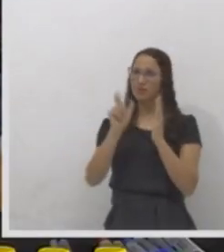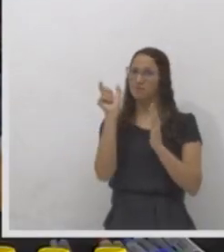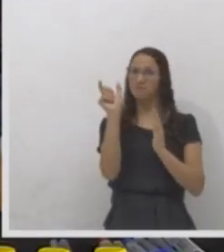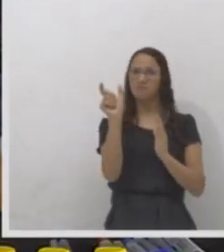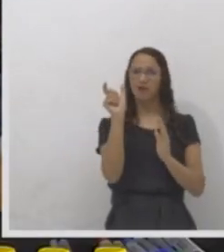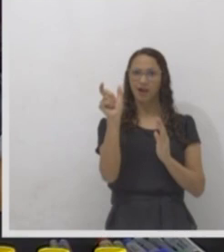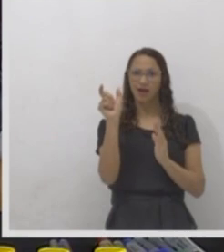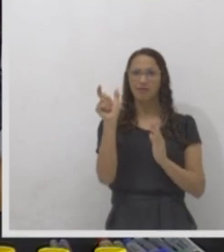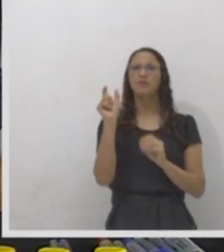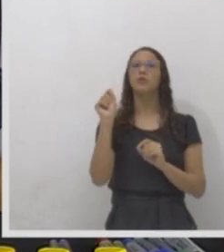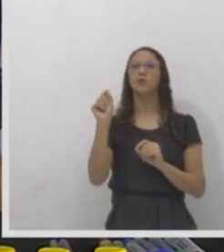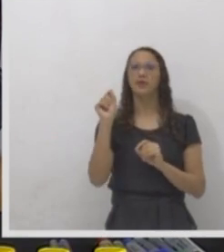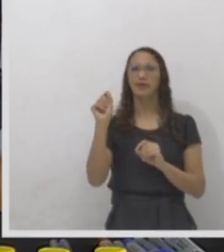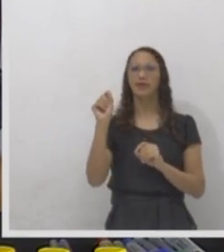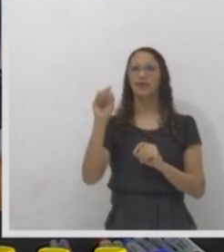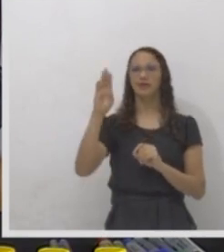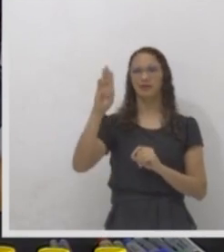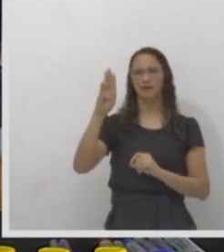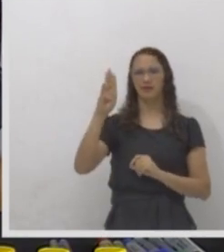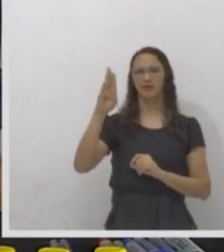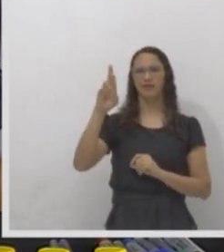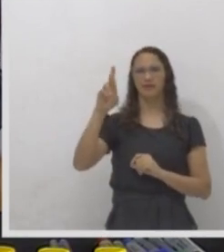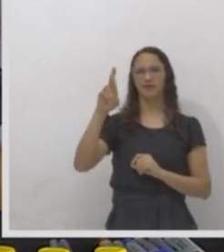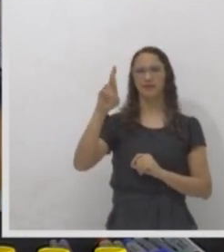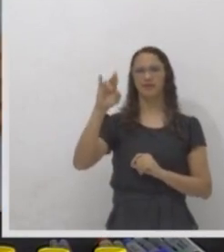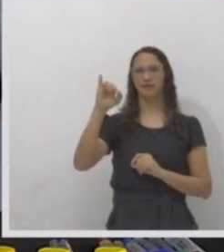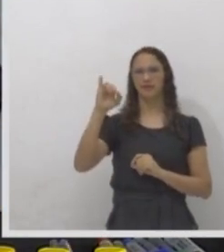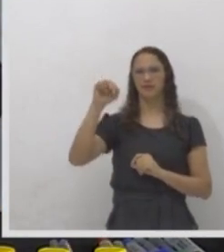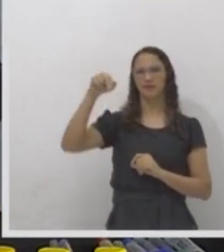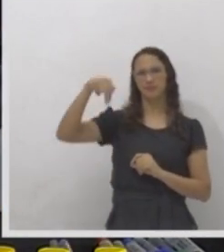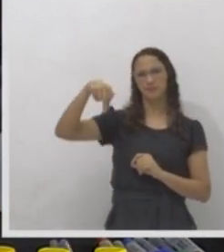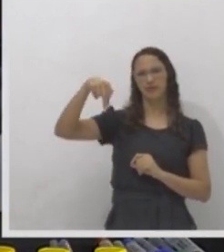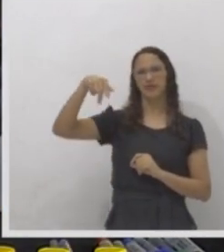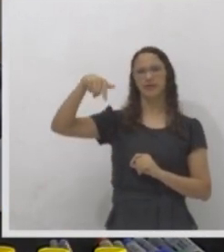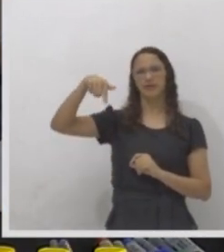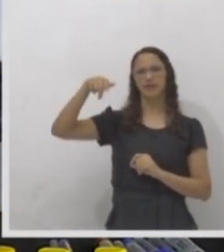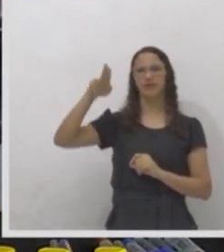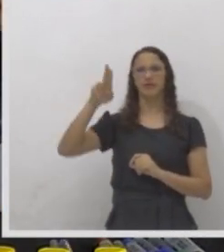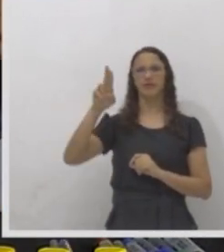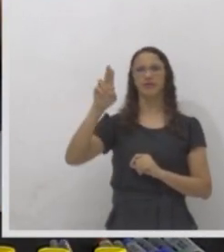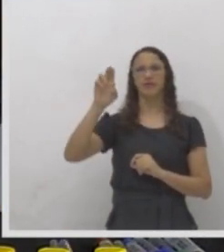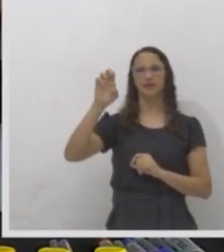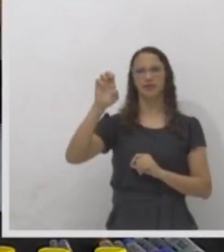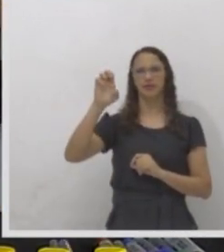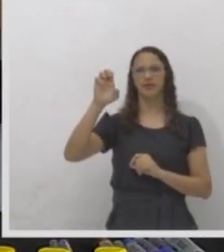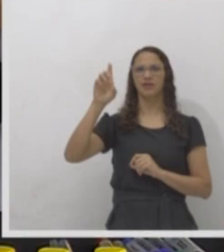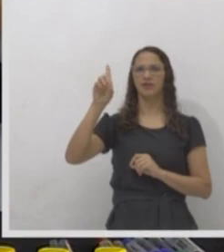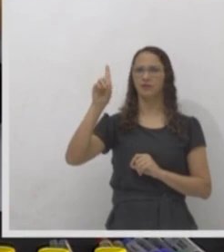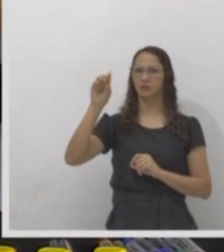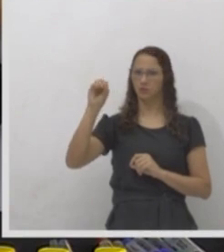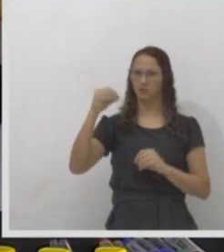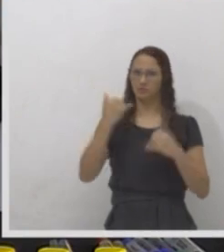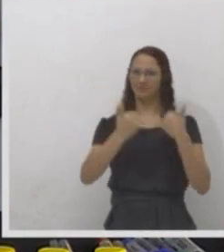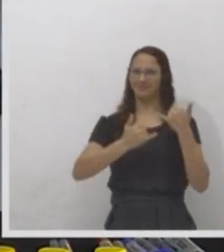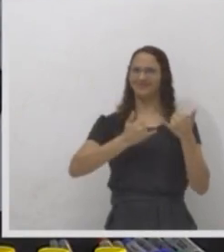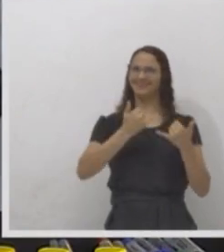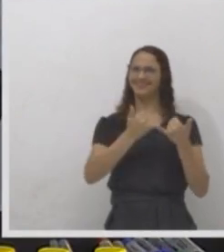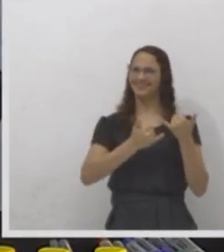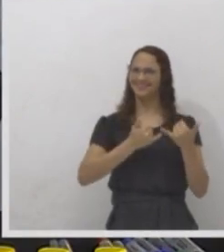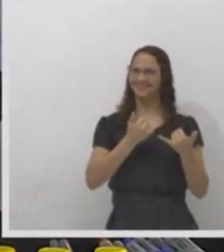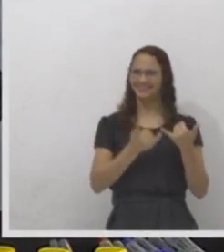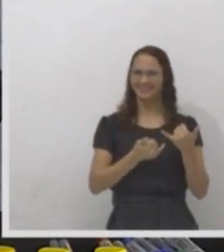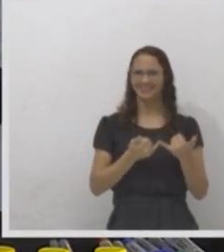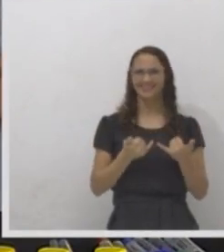fazer hoje. Nós vamos pegar o material que eu falei anteriormente para vocês, que é a bandeja de isopor, e nós